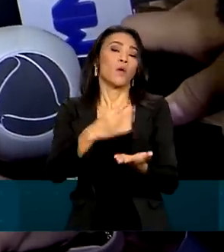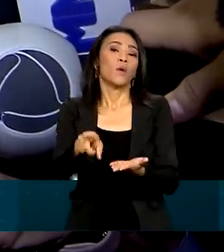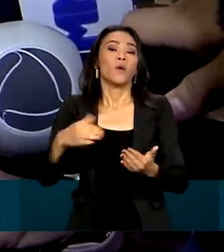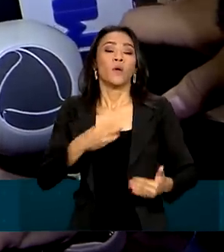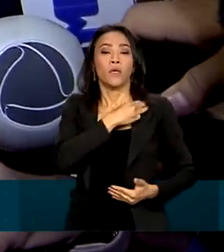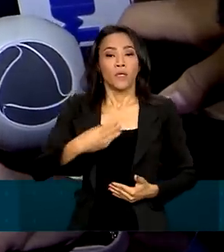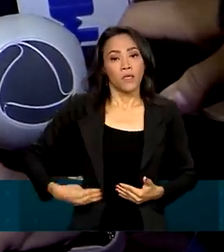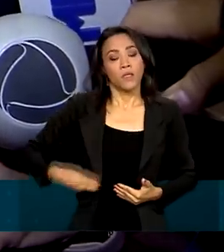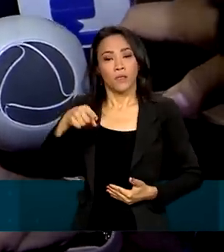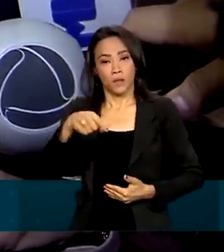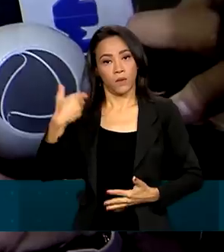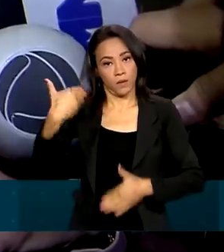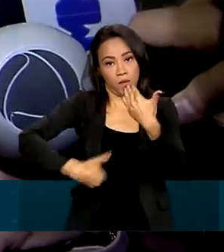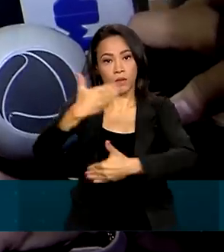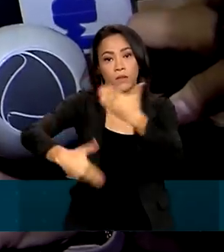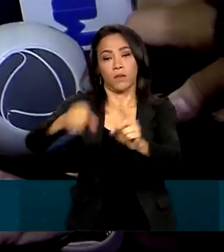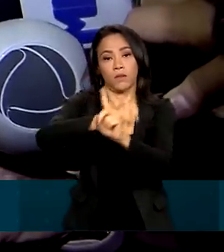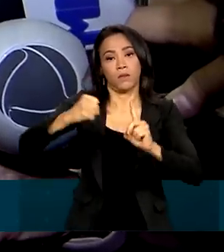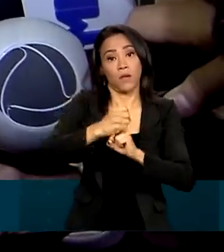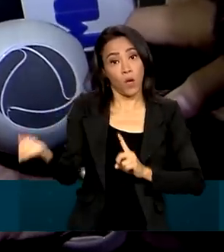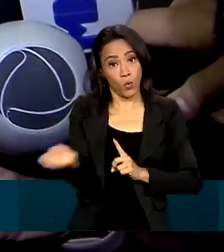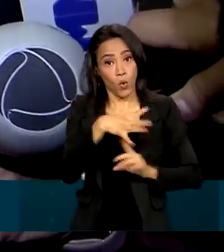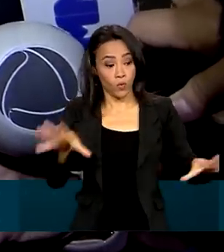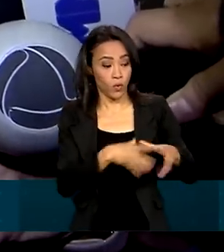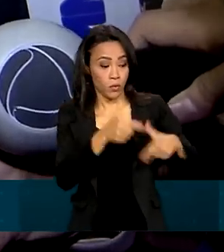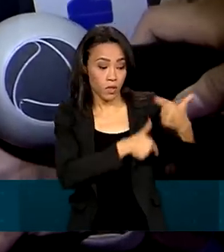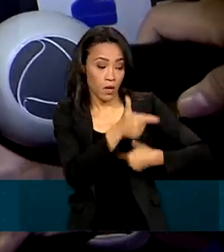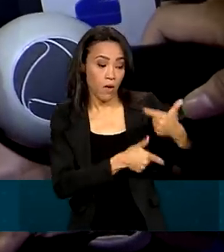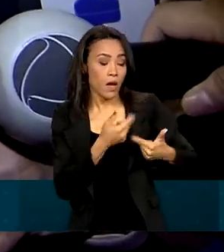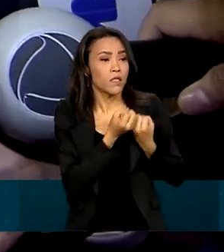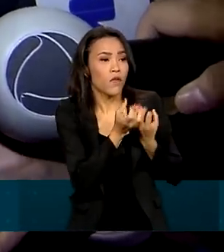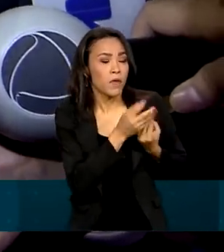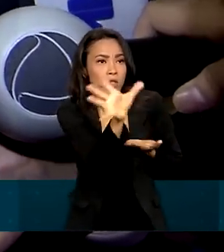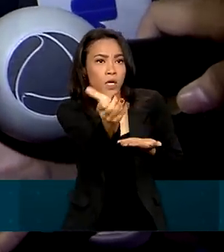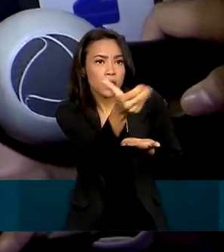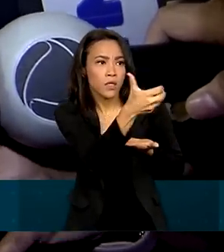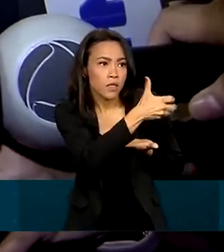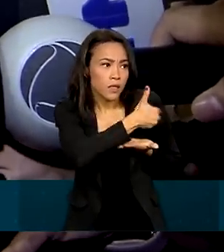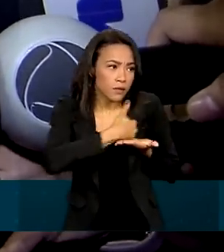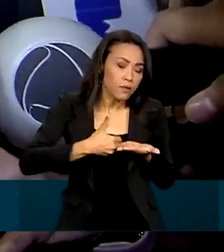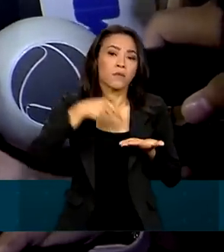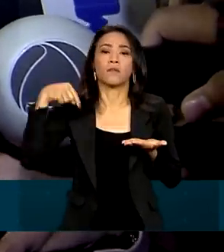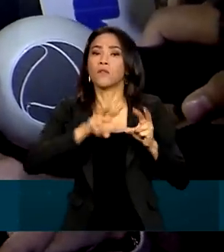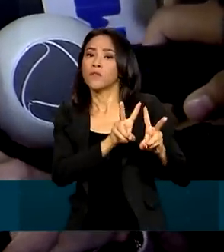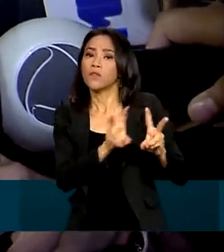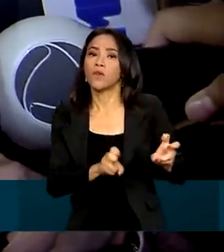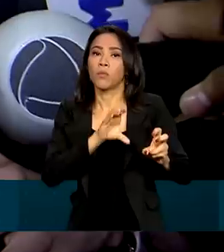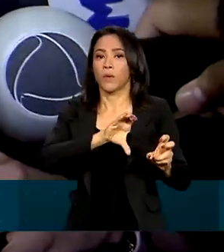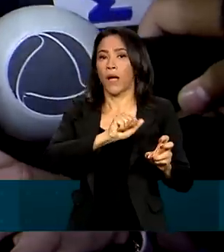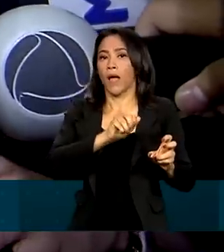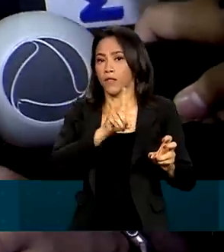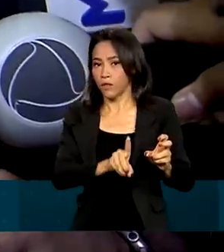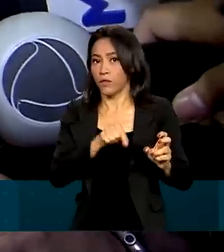Wellington Dias disse que a nova equipe já está trabalhando para atualizar os dados dos beneficiários do cadastro único e